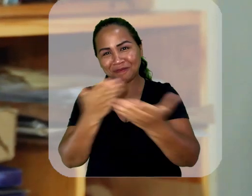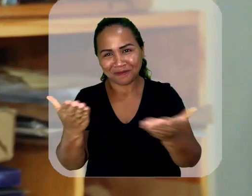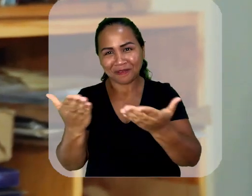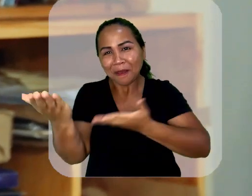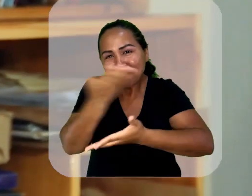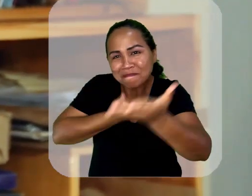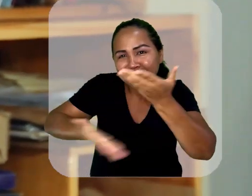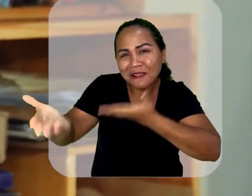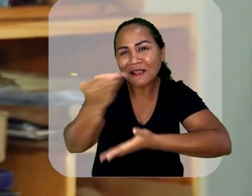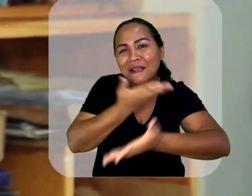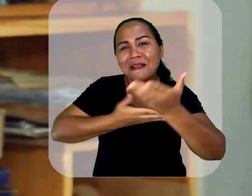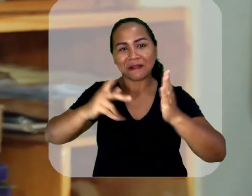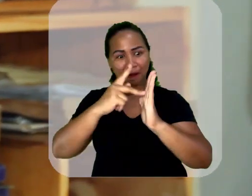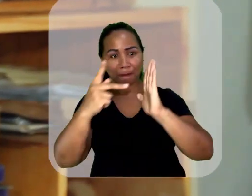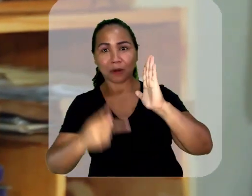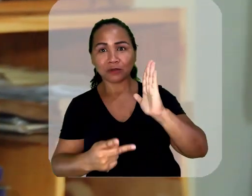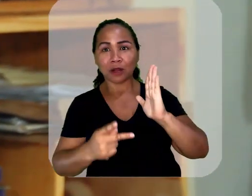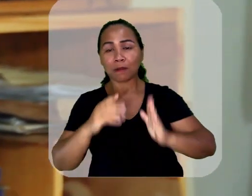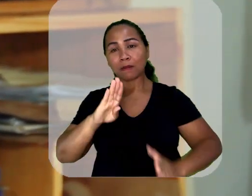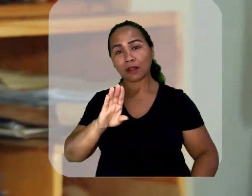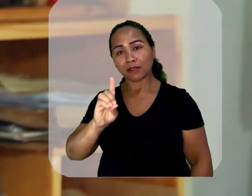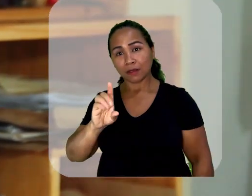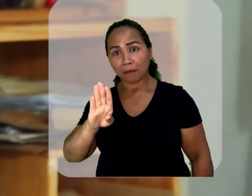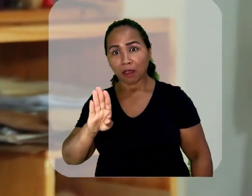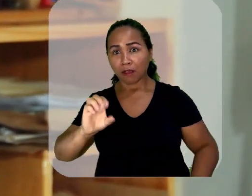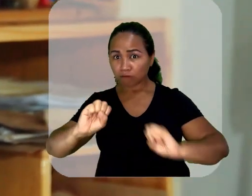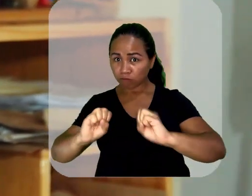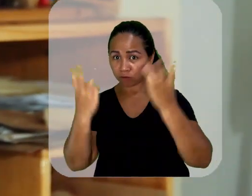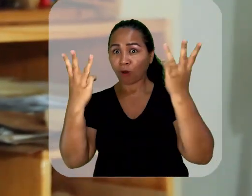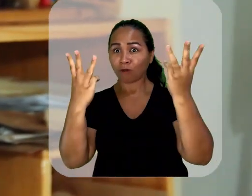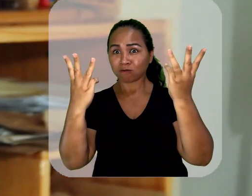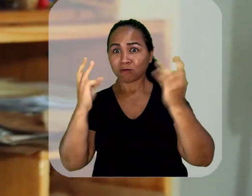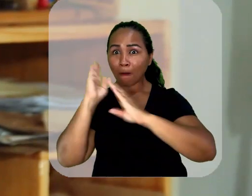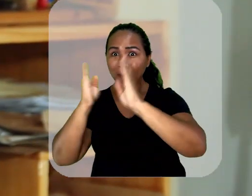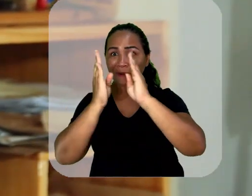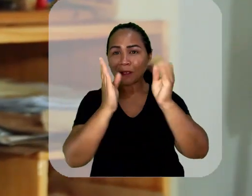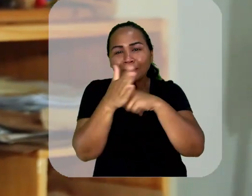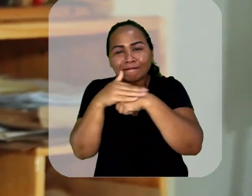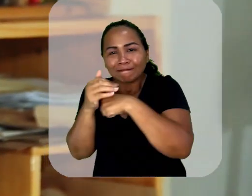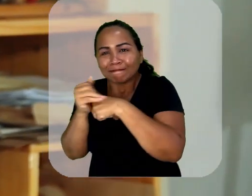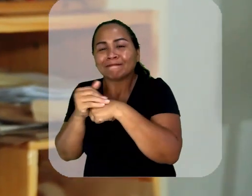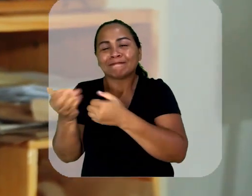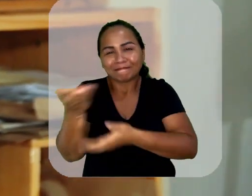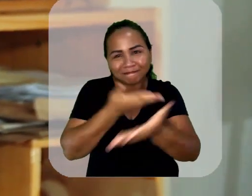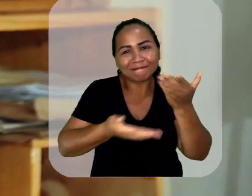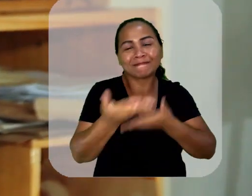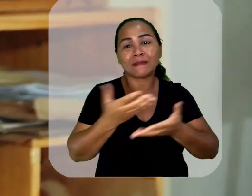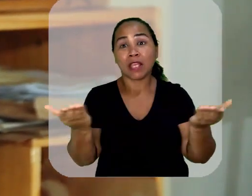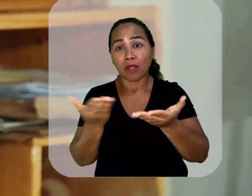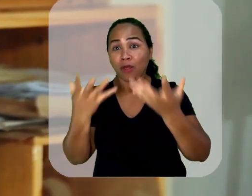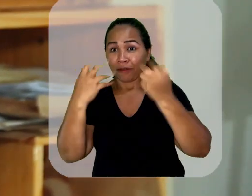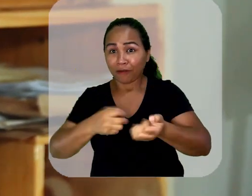projeto maravilhoso, esse BBB é show, essa biblioteca muito querida. E agora eu quero fazer uma leitura para vocês,